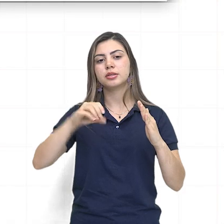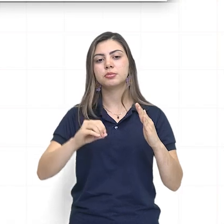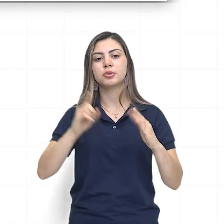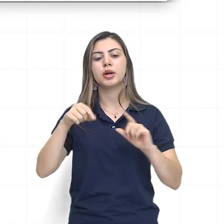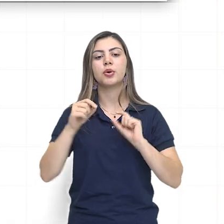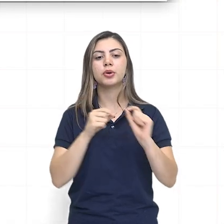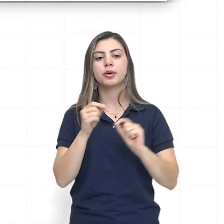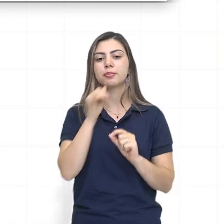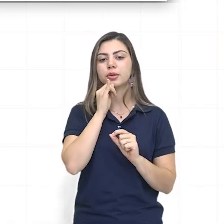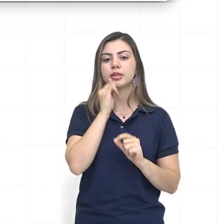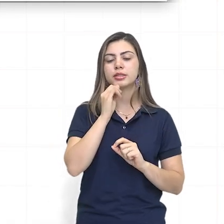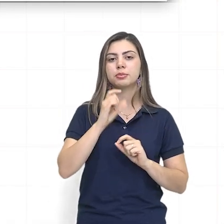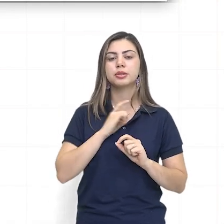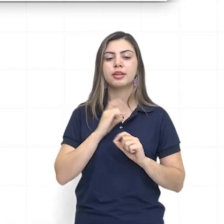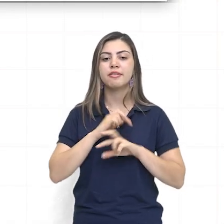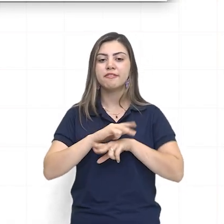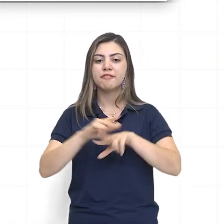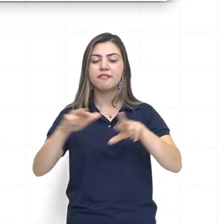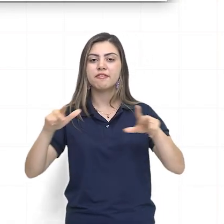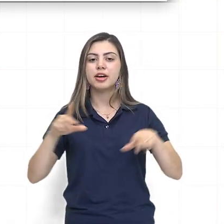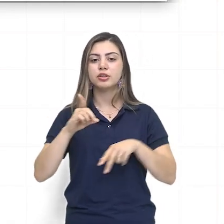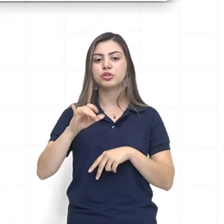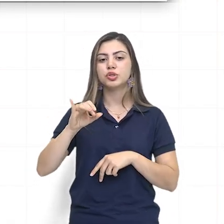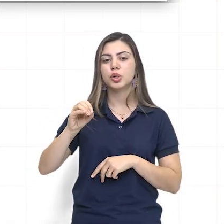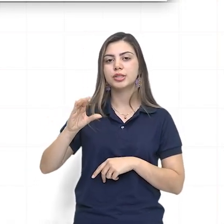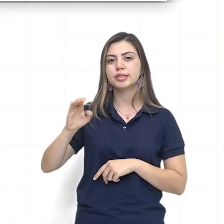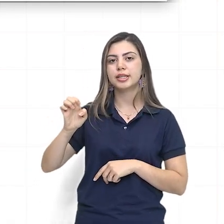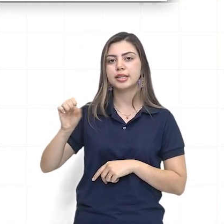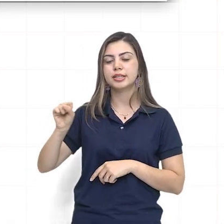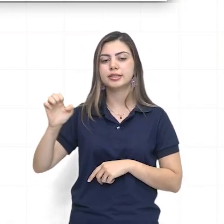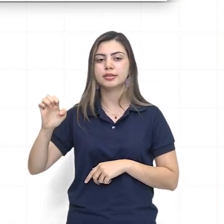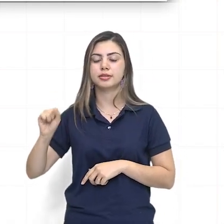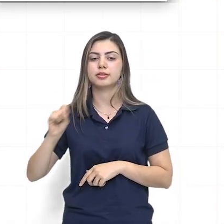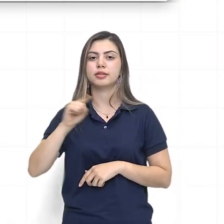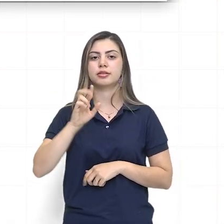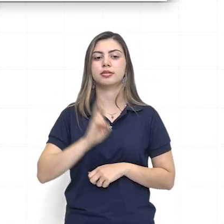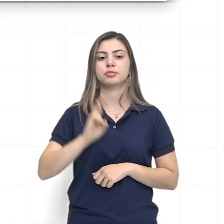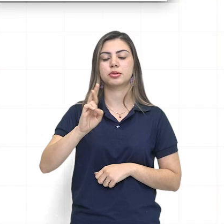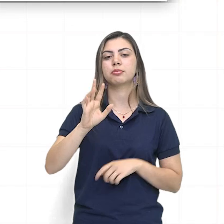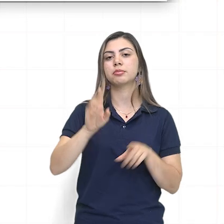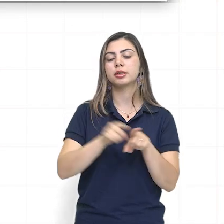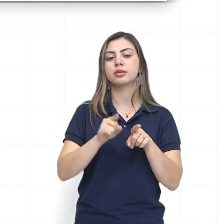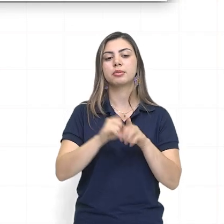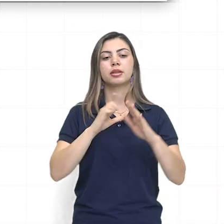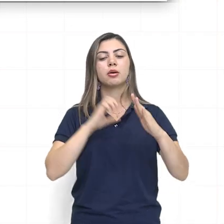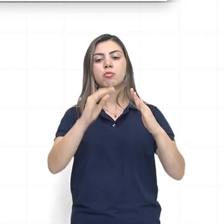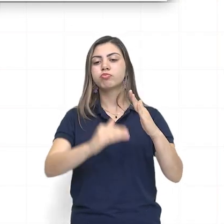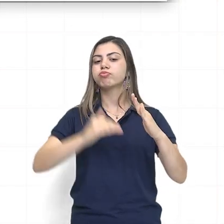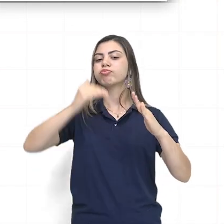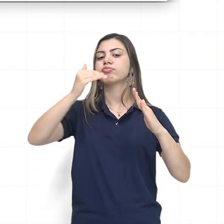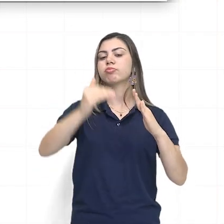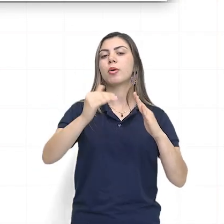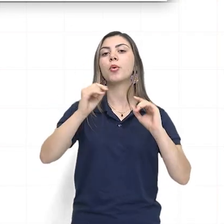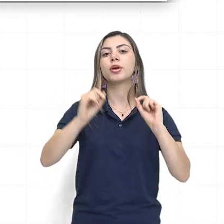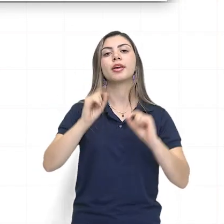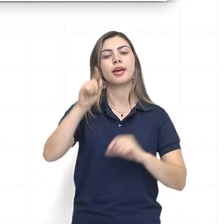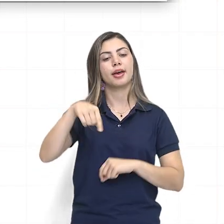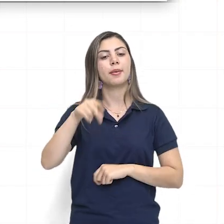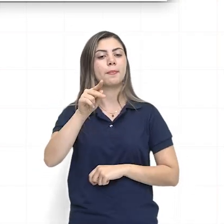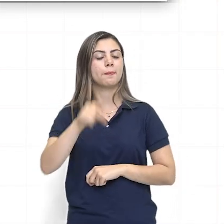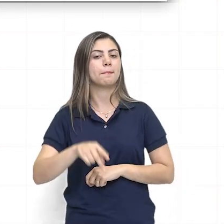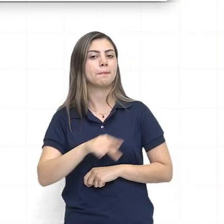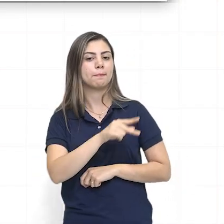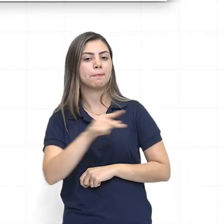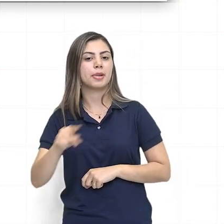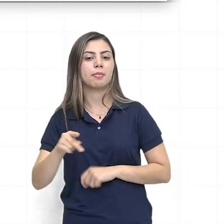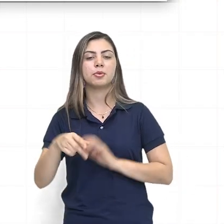um agrupamento, então, aí de dioceses. E nós temos, aquele que é o administrador, então, que é, então, o Papa, que é o